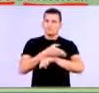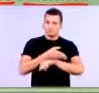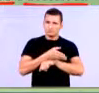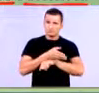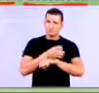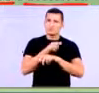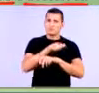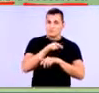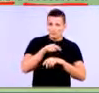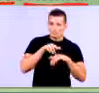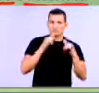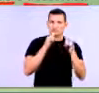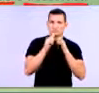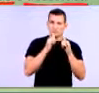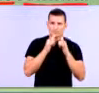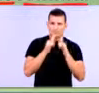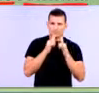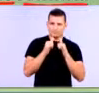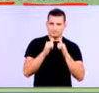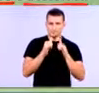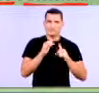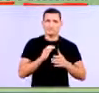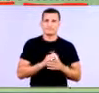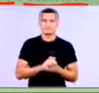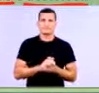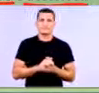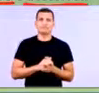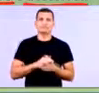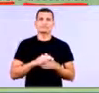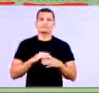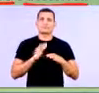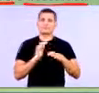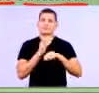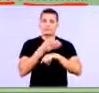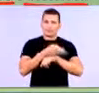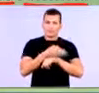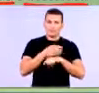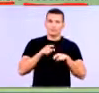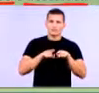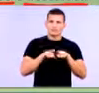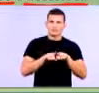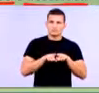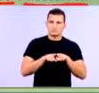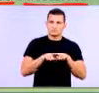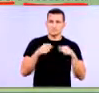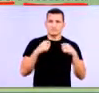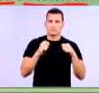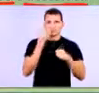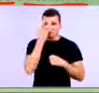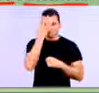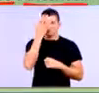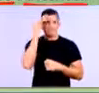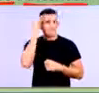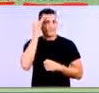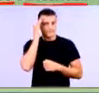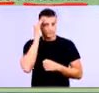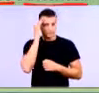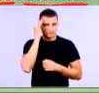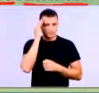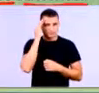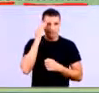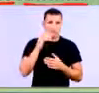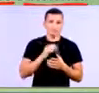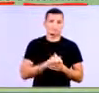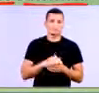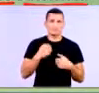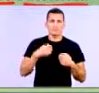essas informações. Além, é claro, desse acesso, ele tem que ser de fácil entendimento. Ele deve